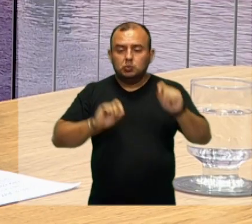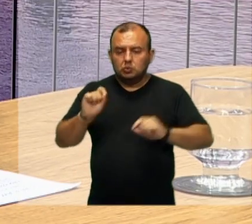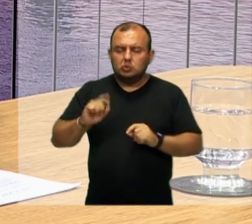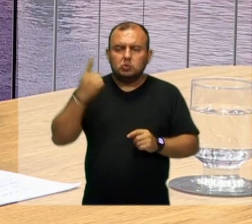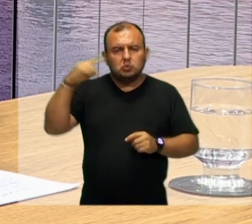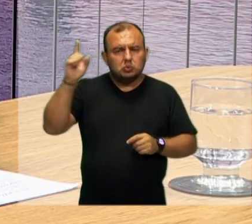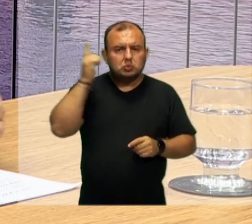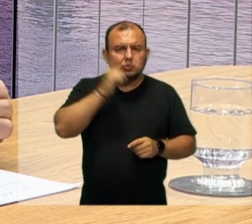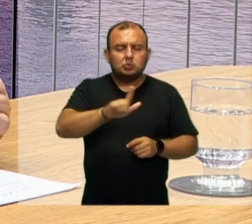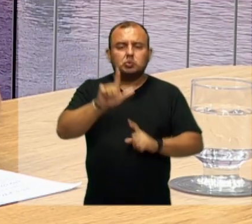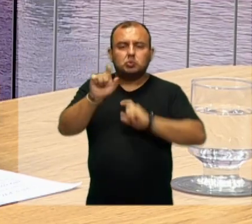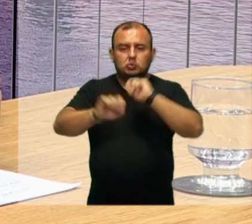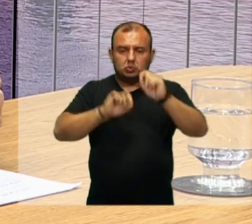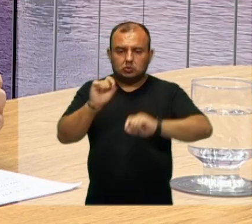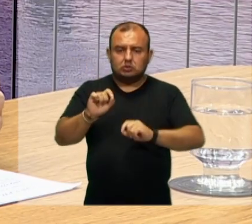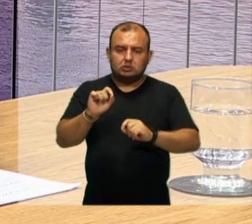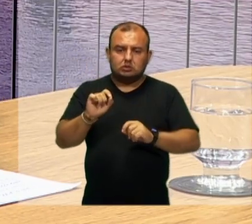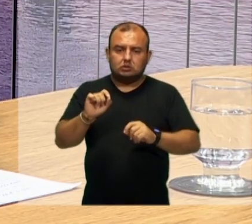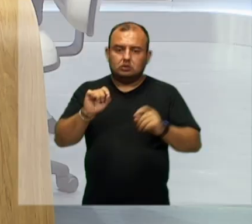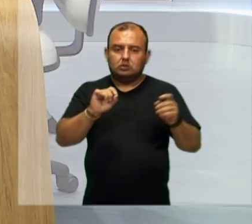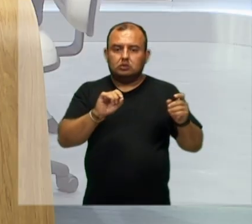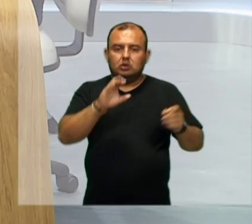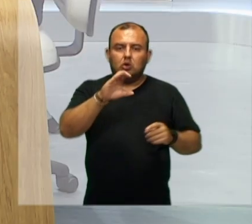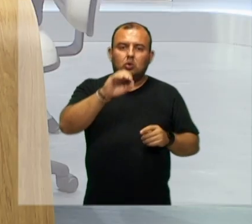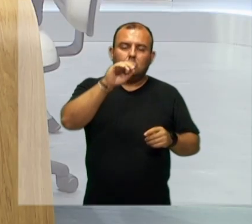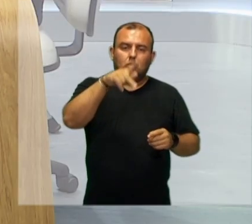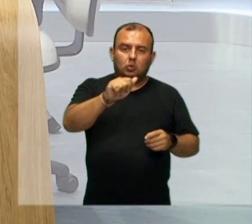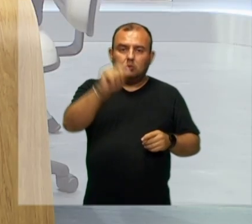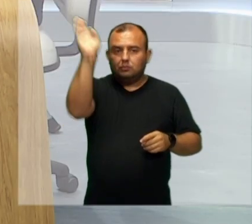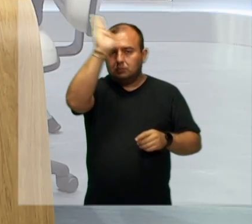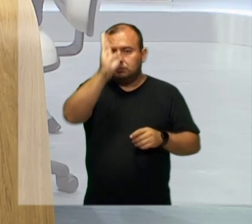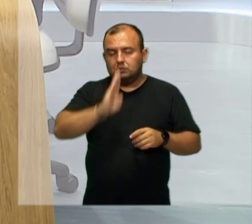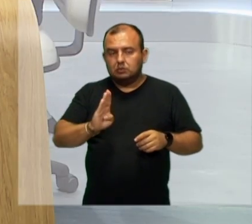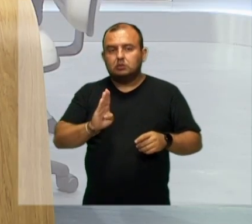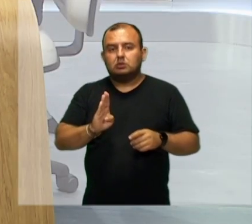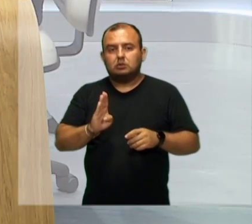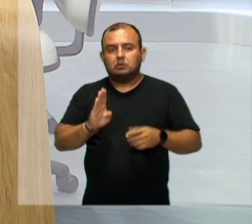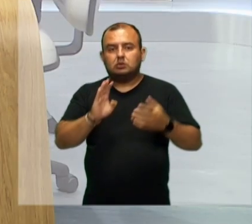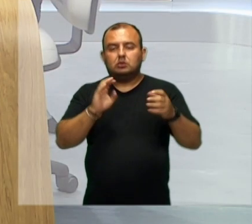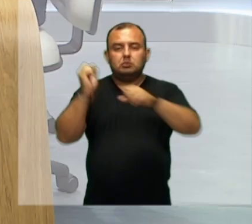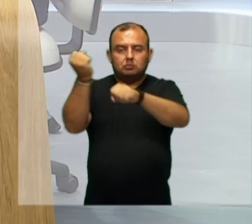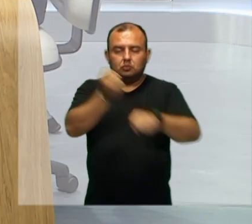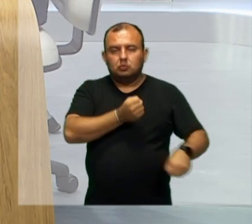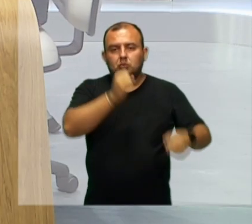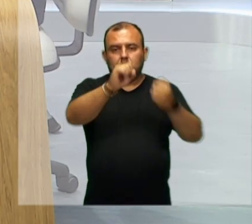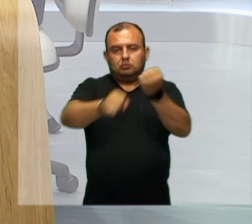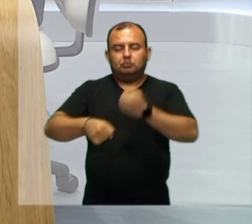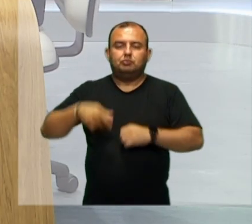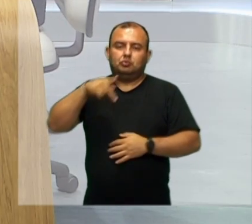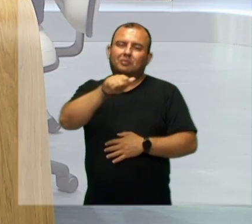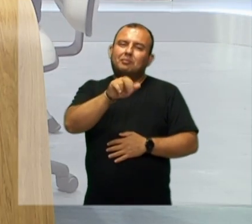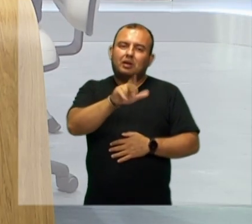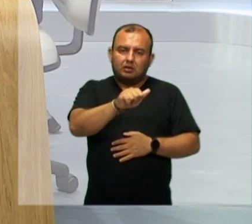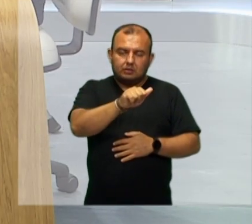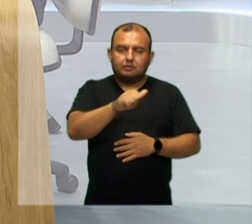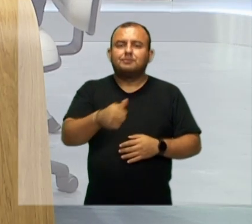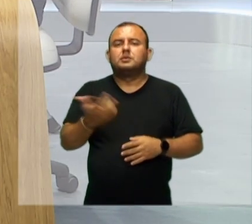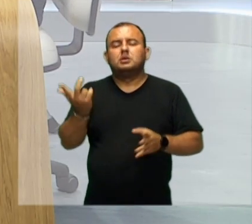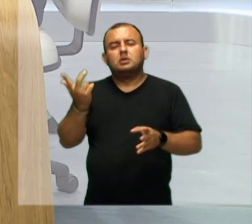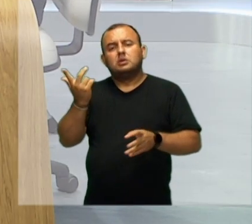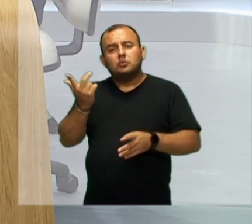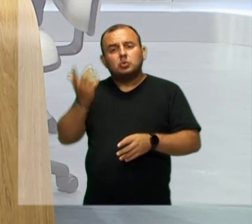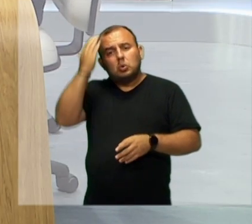última conquista agora foi a Copa Brasil de Paracanoagem. Copa Brasil de Paracanoagem foi em